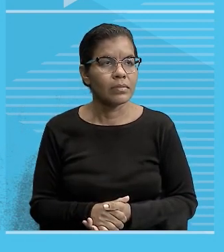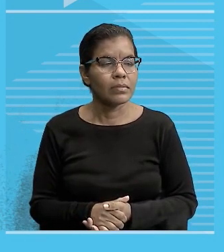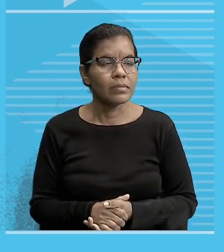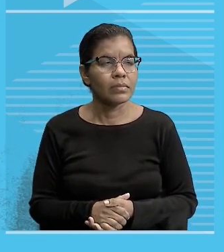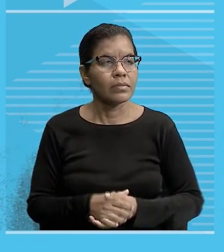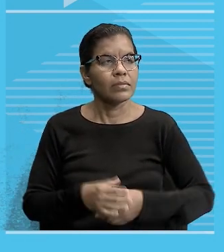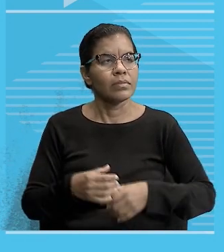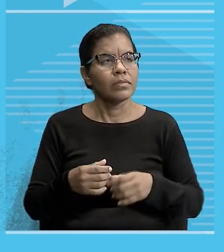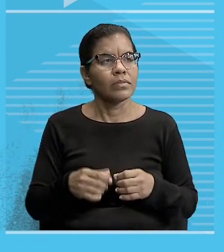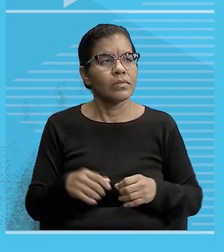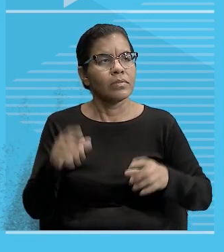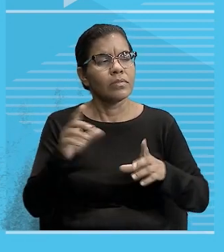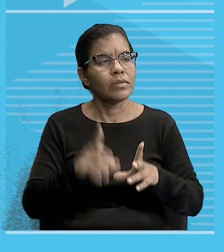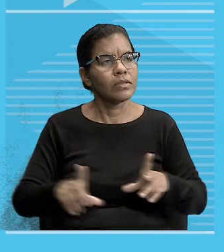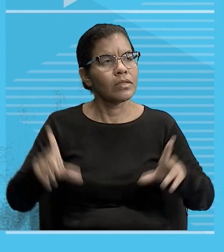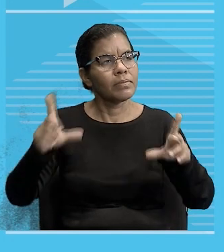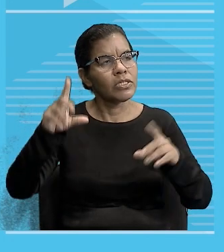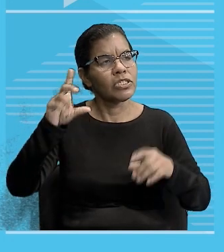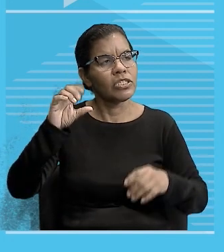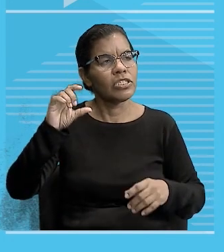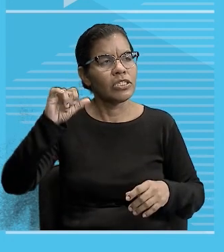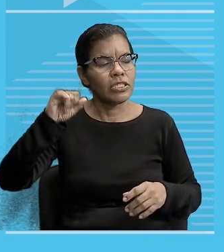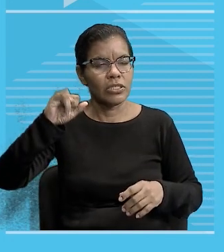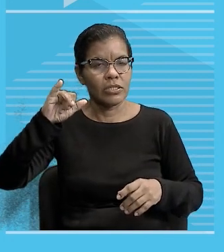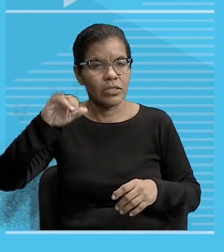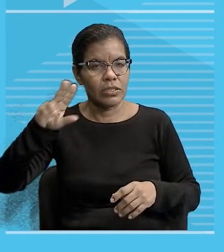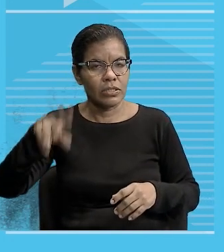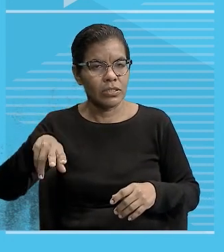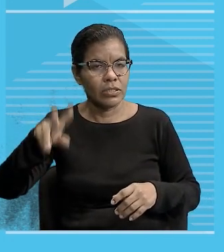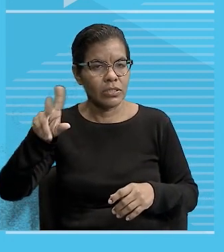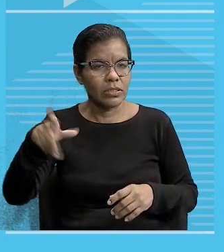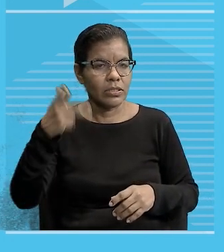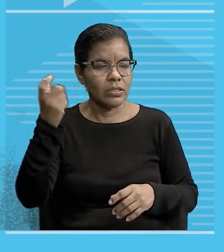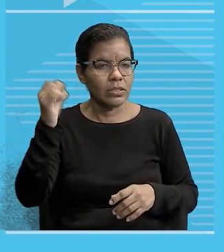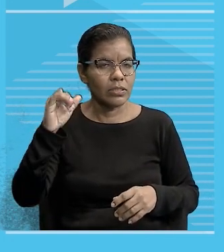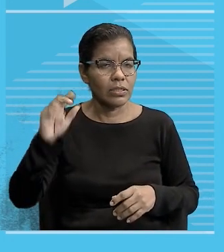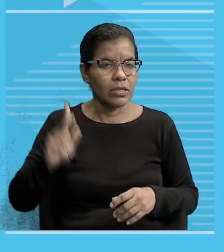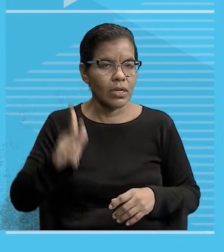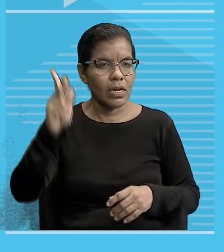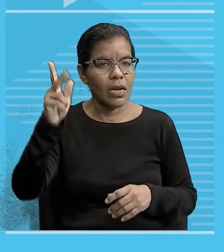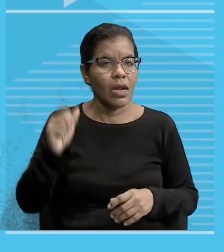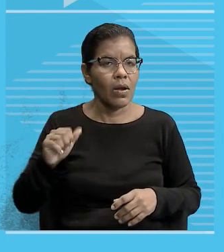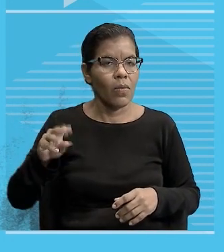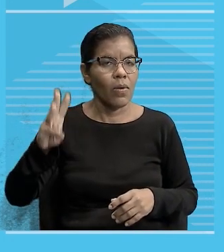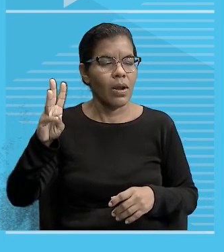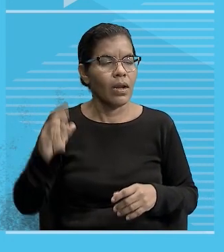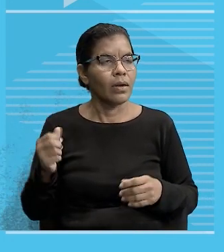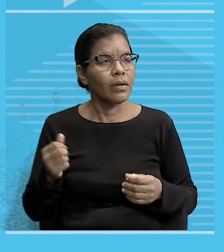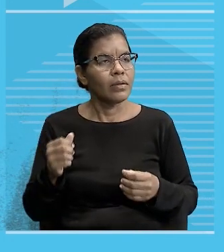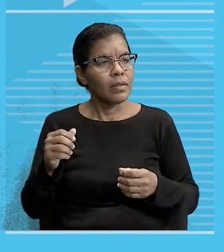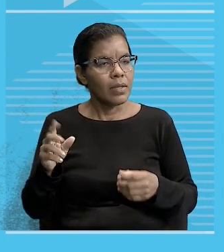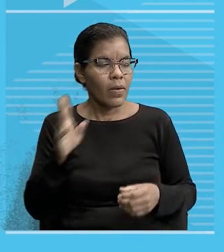de Ishikawa também conhecido como diagrama de espinha de peixe